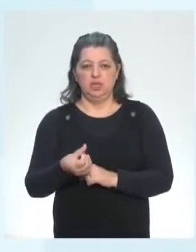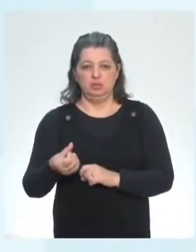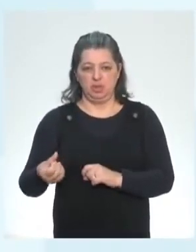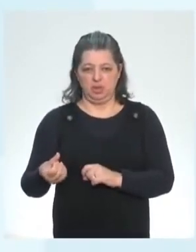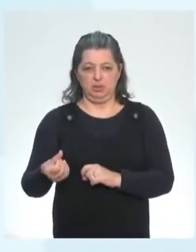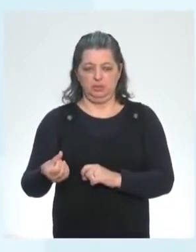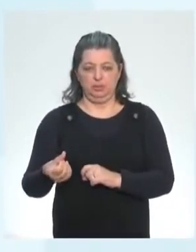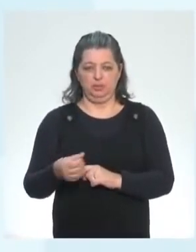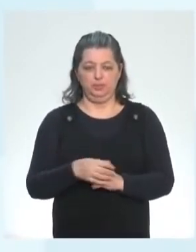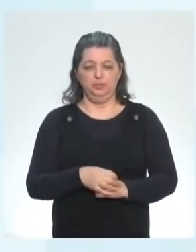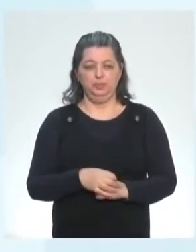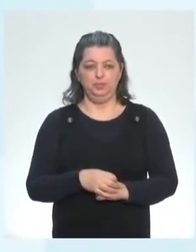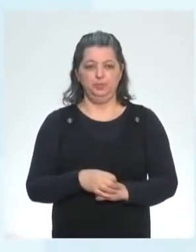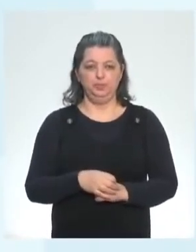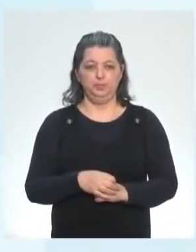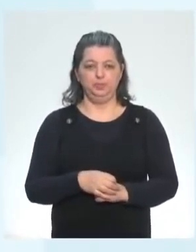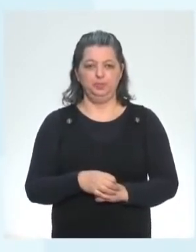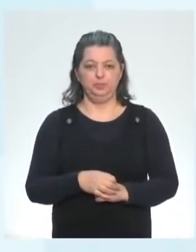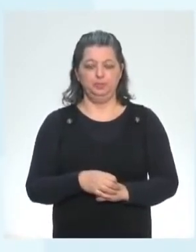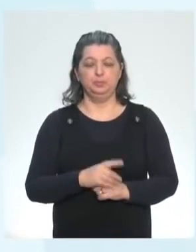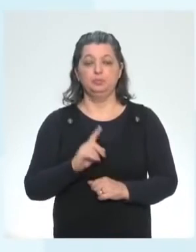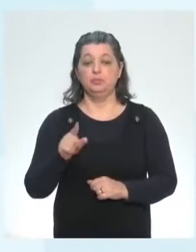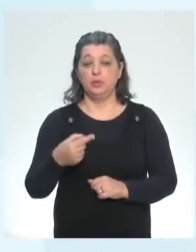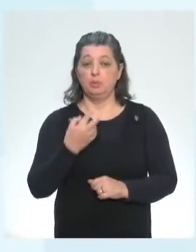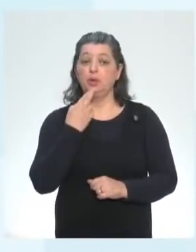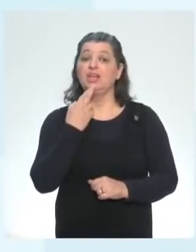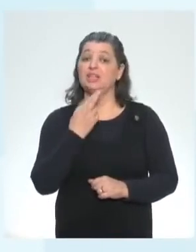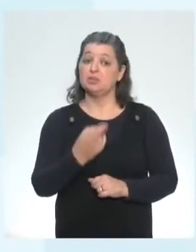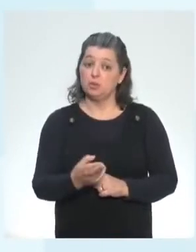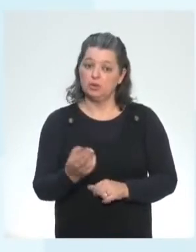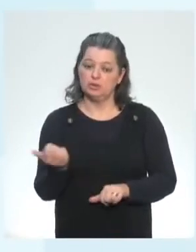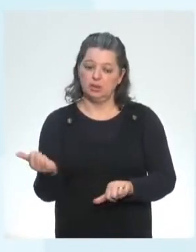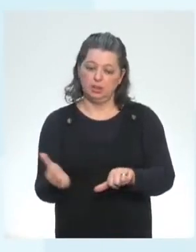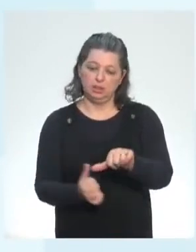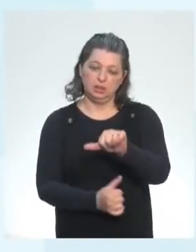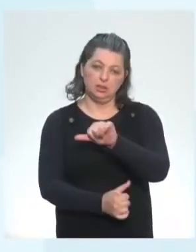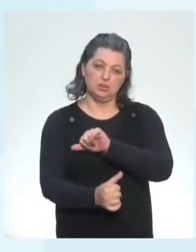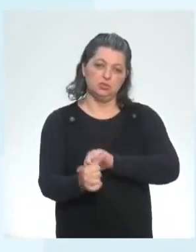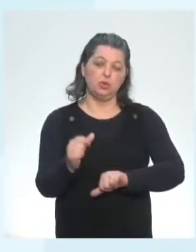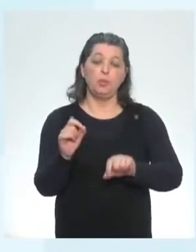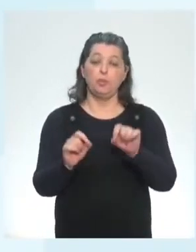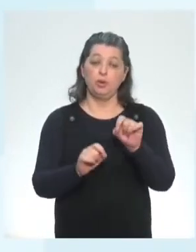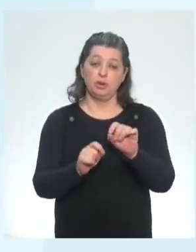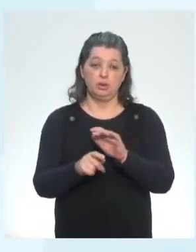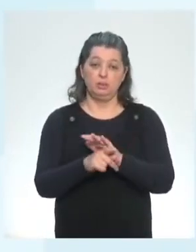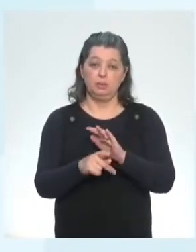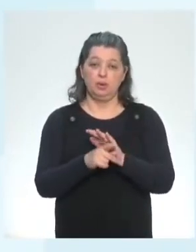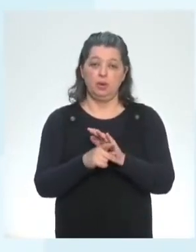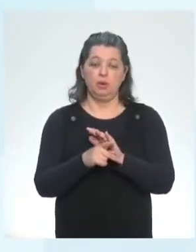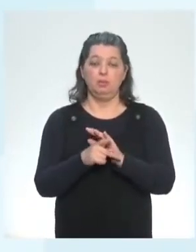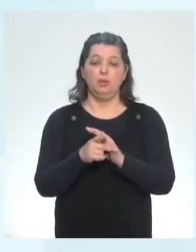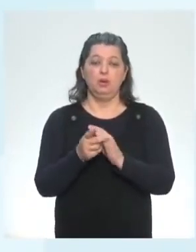0,0066. E daí esse resultado eu transformo ele em massa.